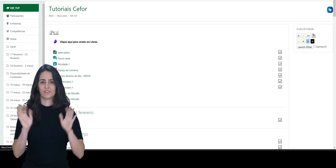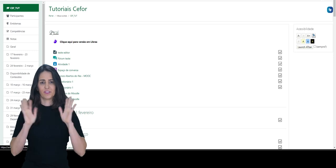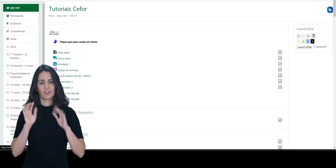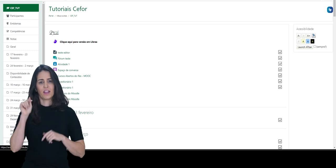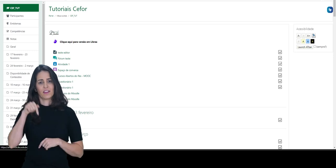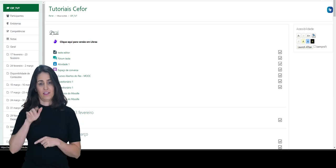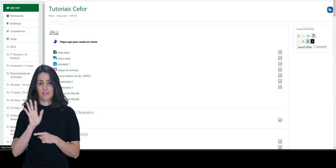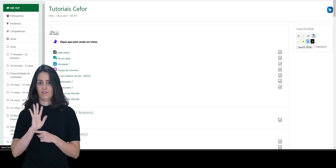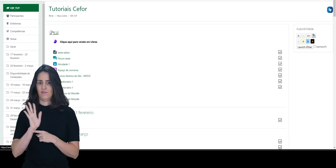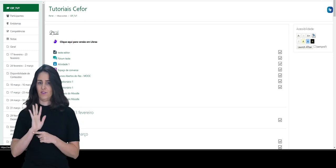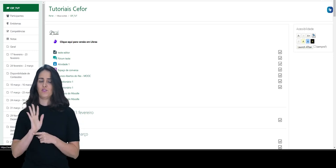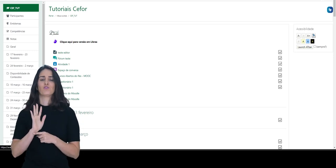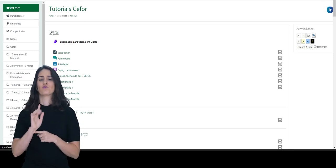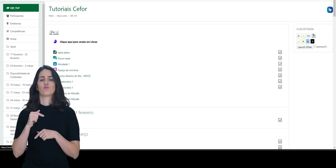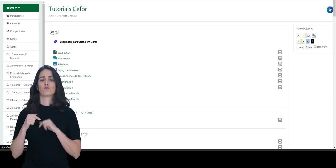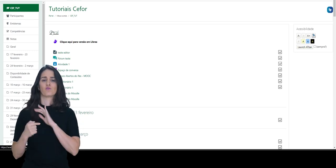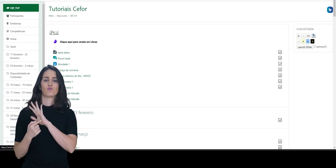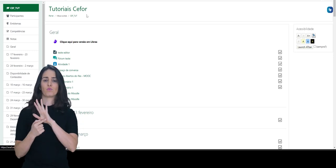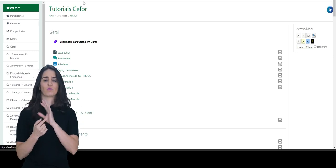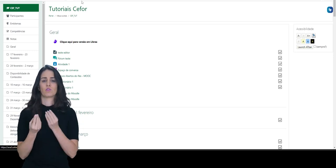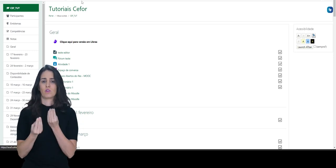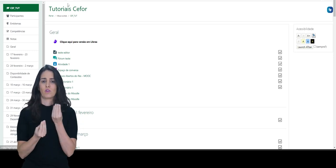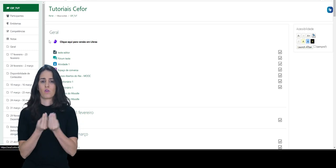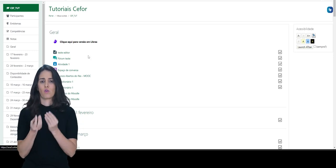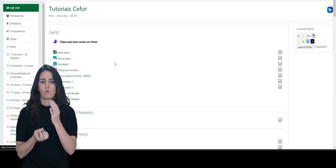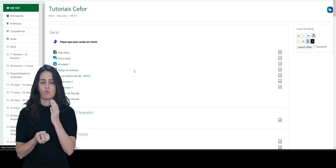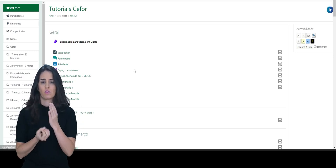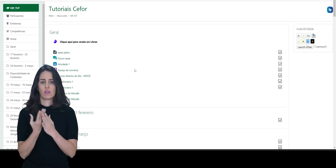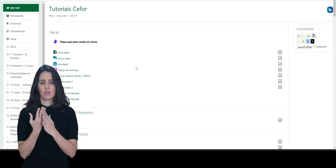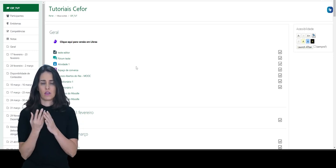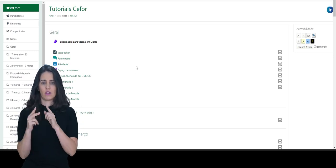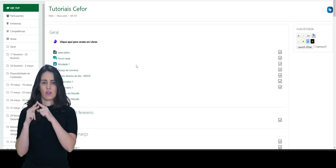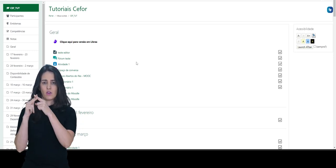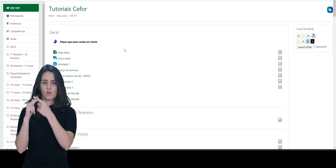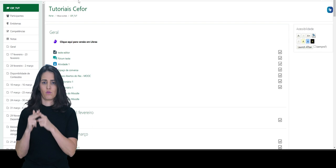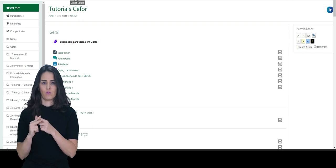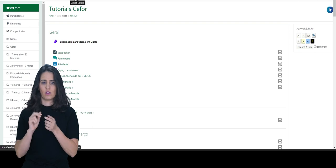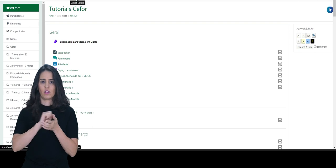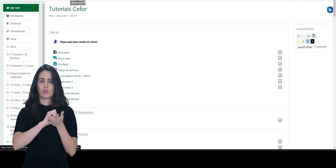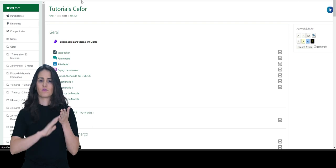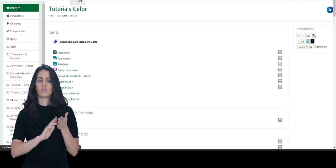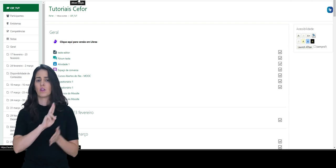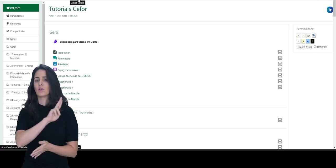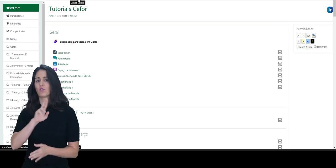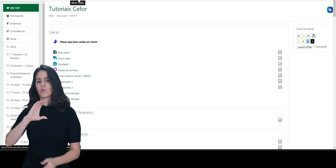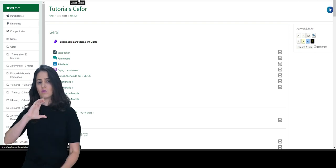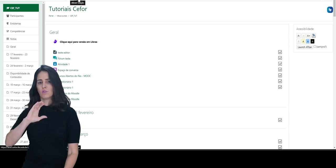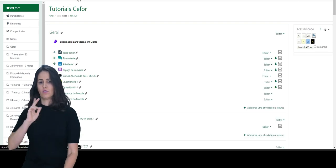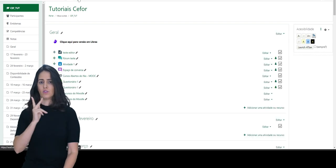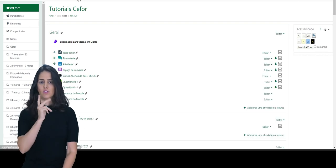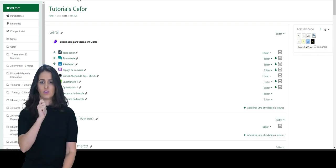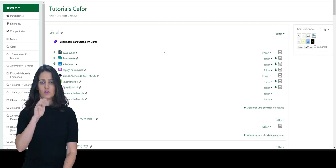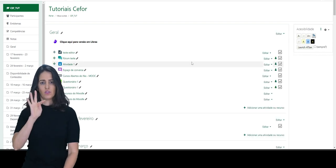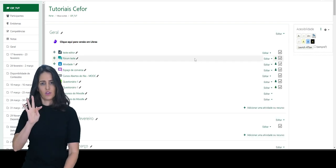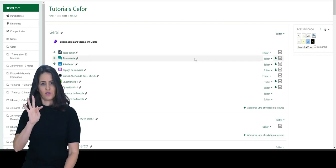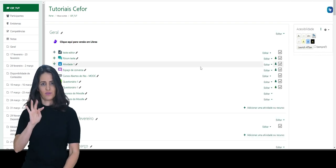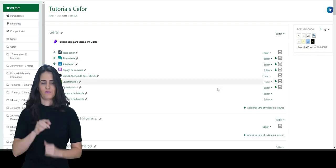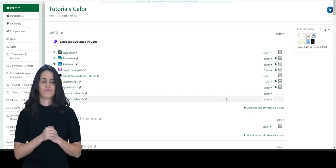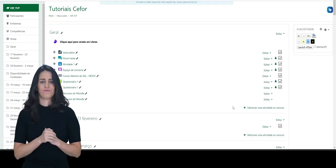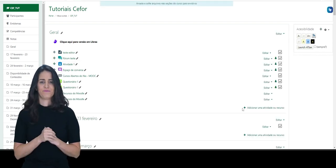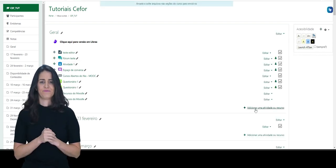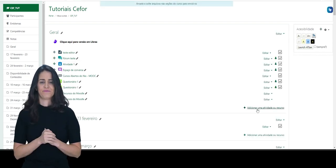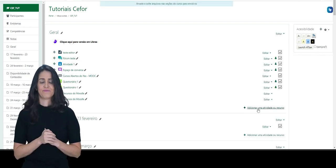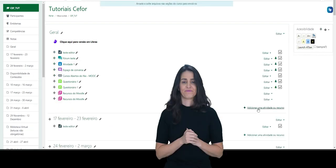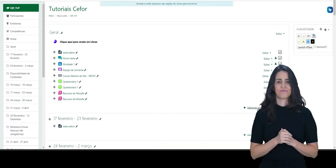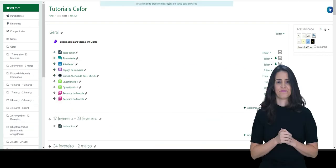Olá Neste vídeo tutorial Vamos aprender a criar e configurar a atividade chat para isso vamos ativar a